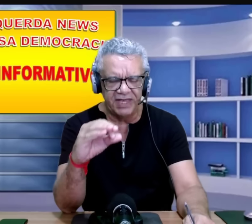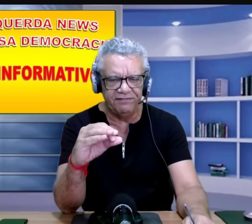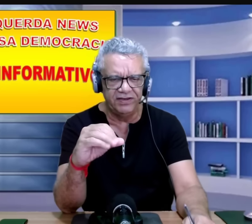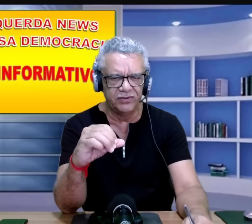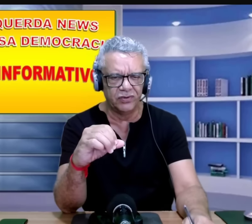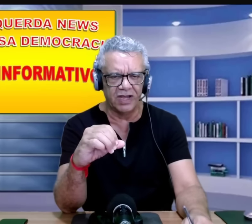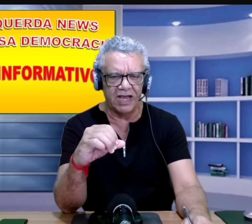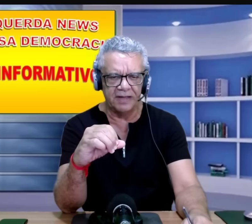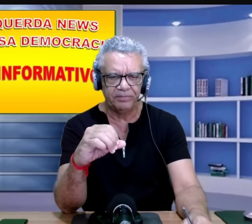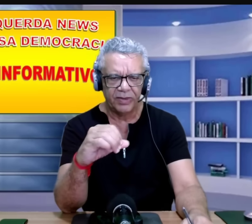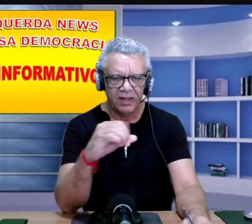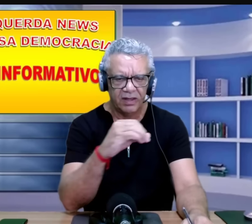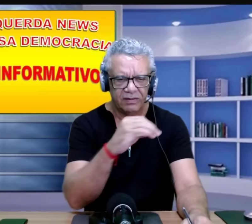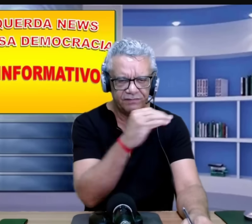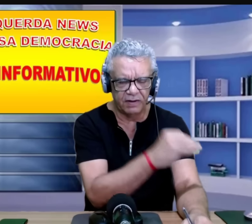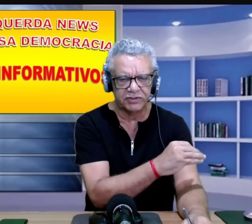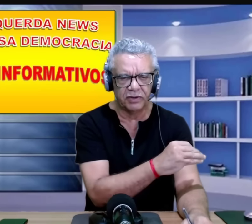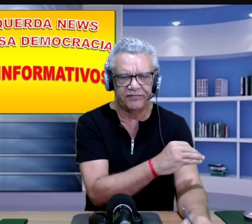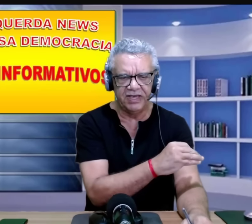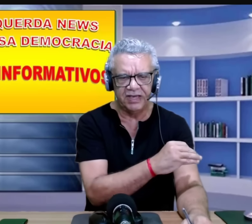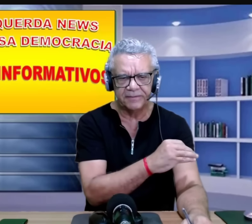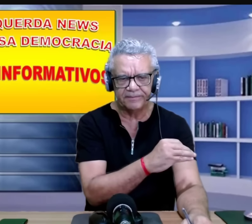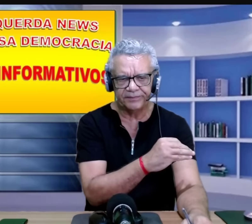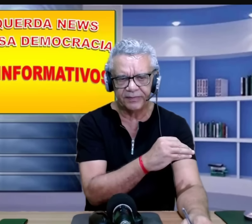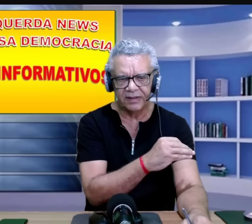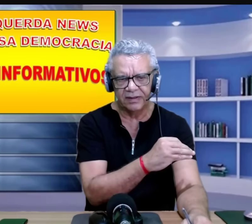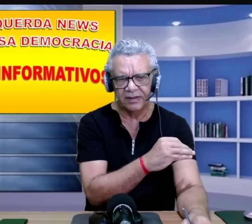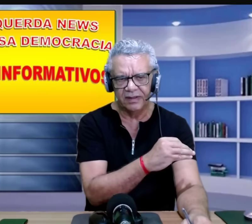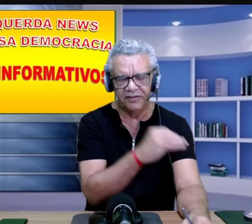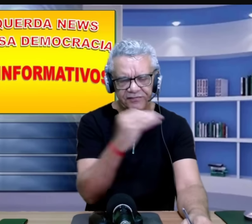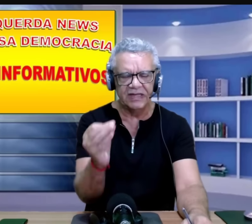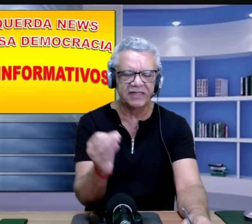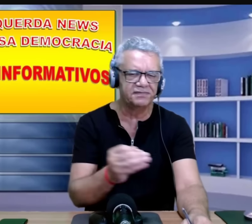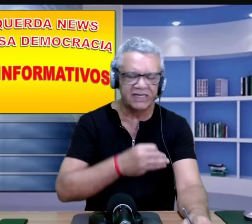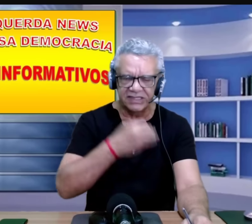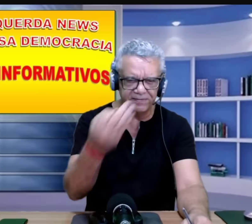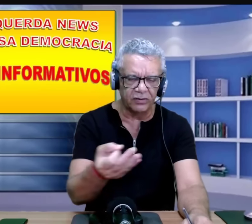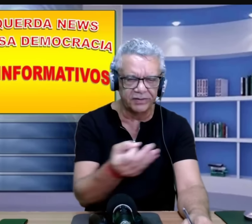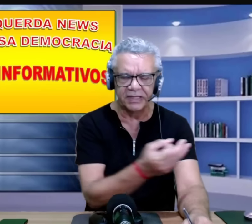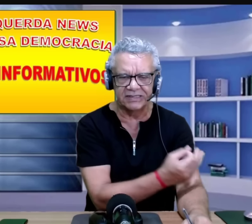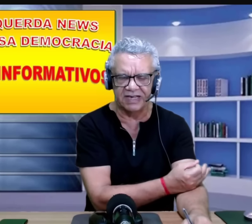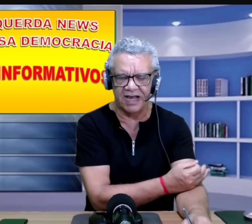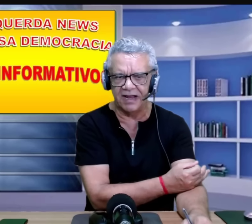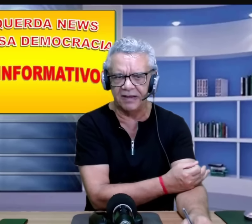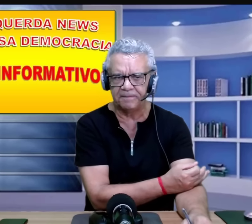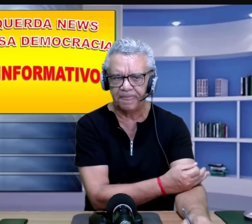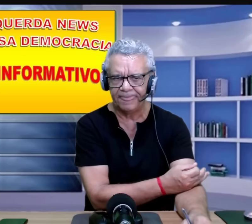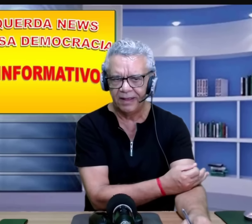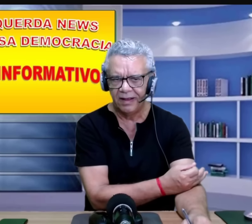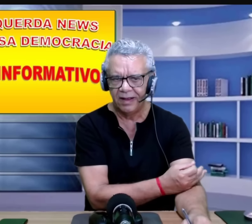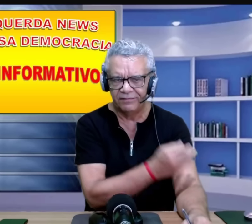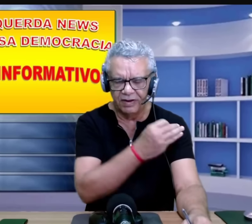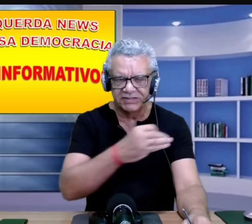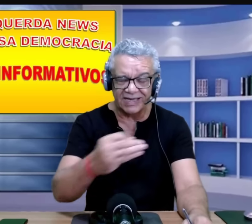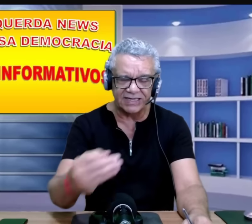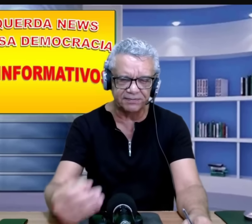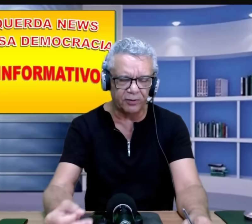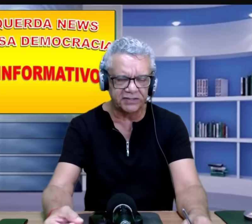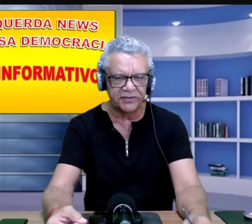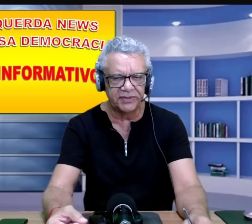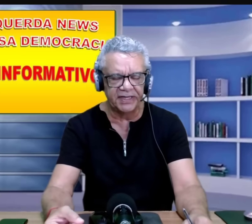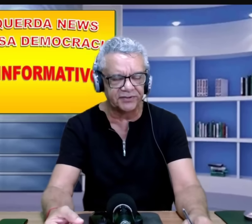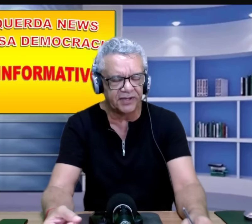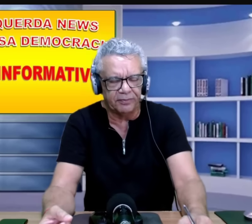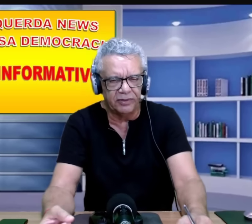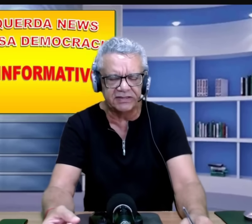seu devido lugar. Vamos ouvir, infelizmente, as perguntas desse cara. Vamos às